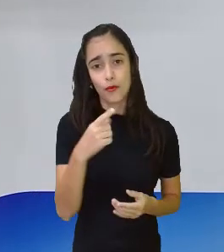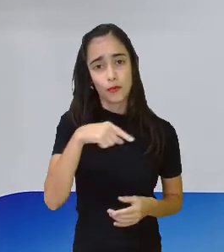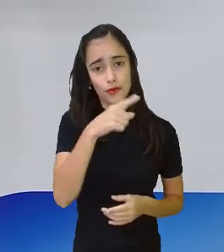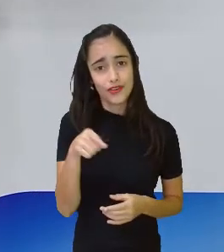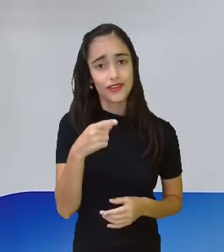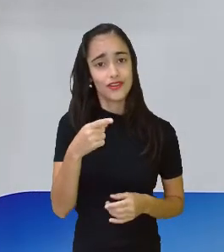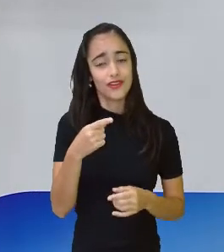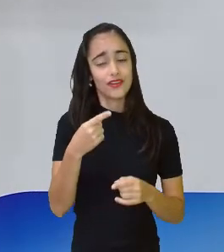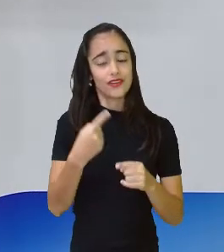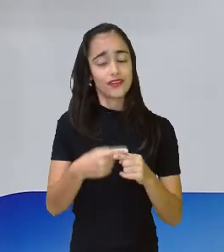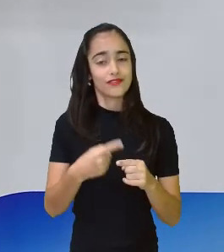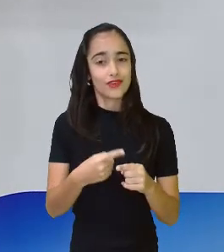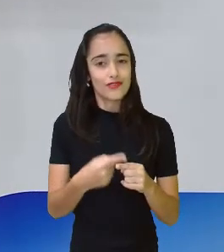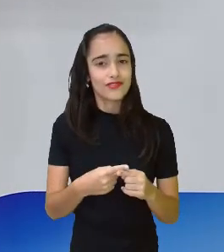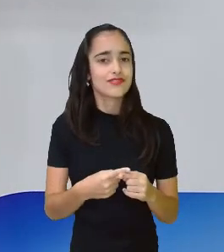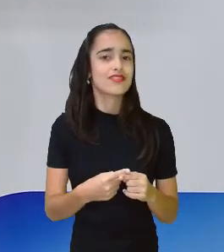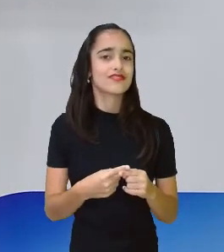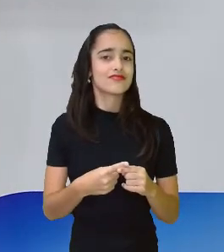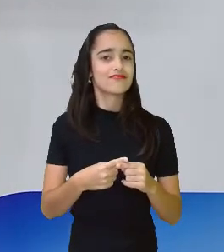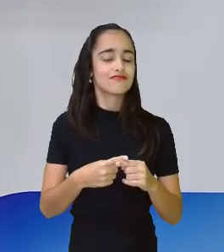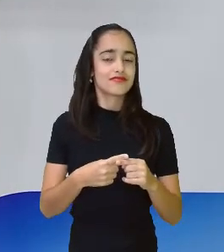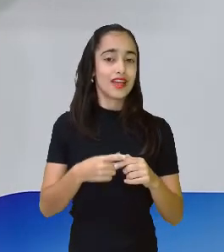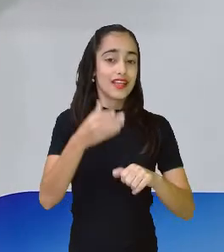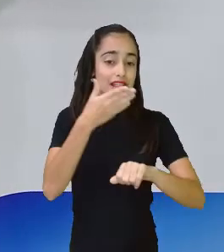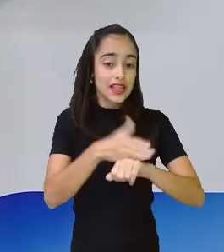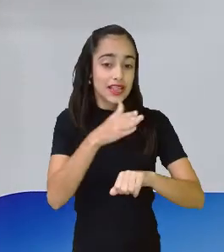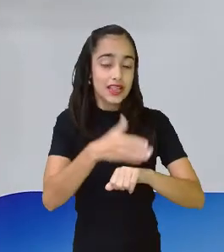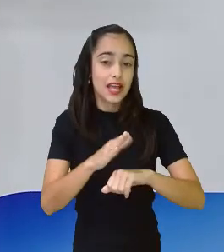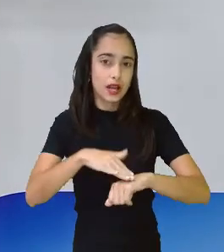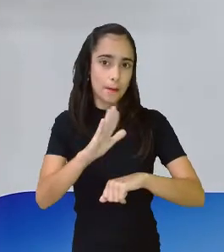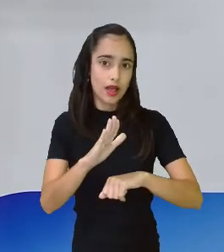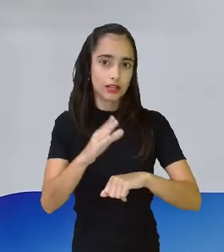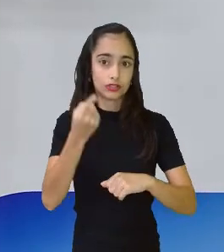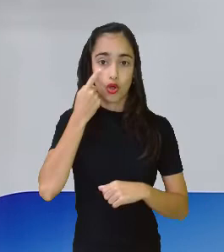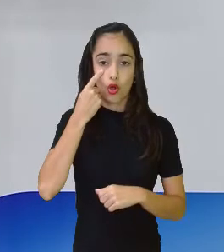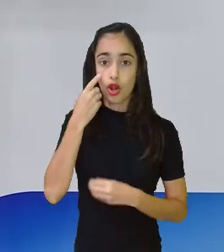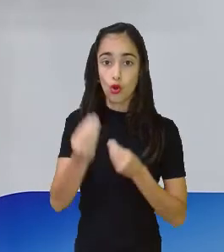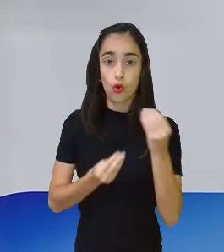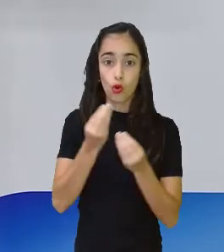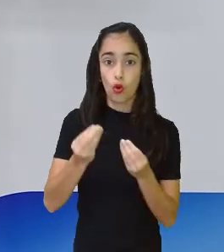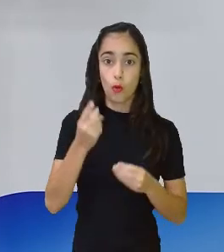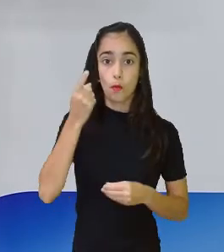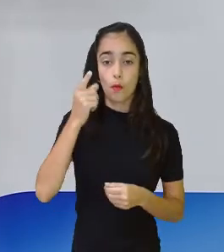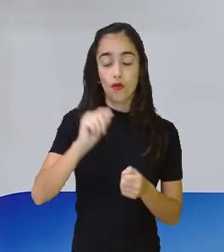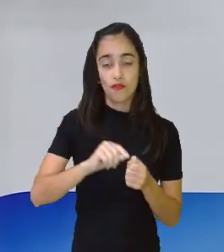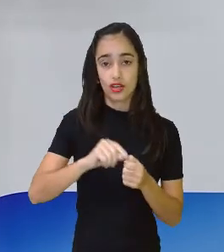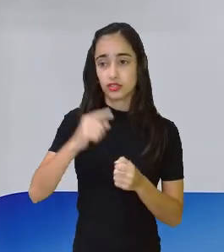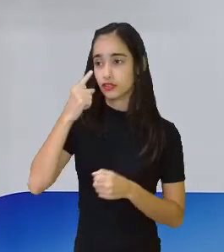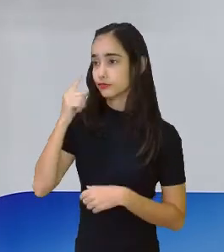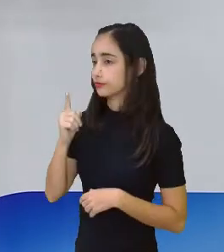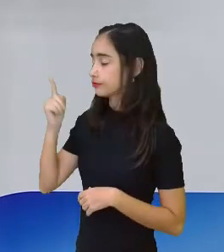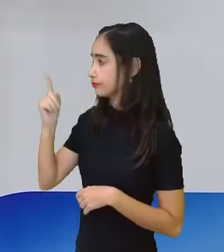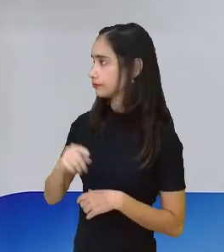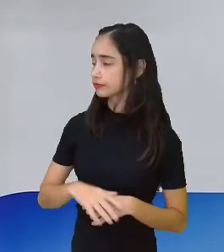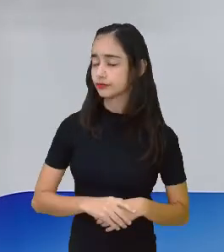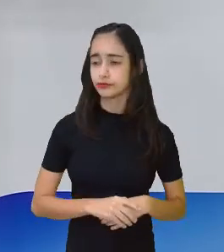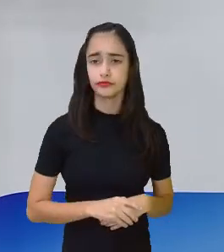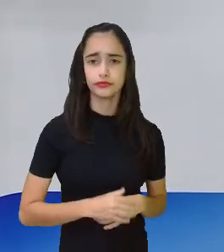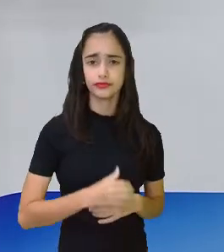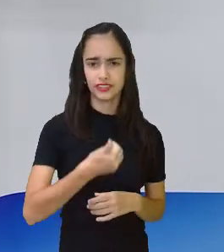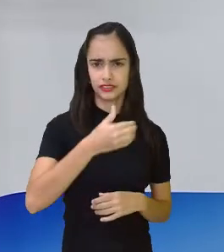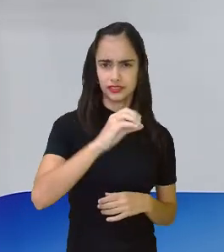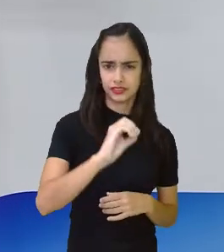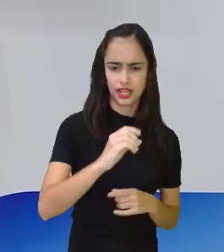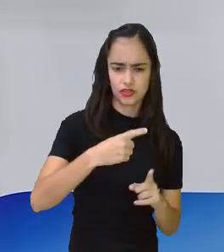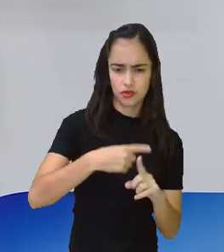0, 5. 3 mais 8, 11. 11 mais 9, 20. Eu vou para o 2 aqui, né? 10 com 2,